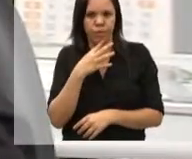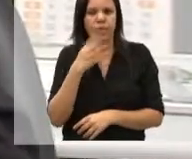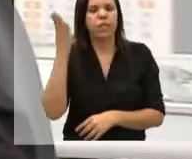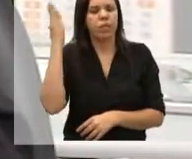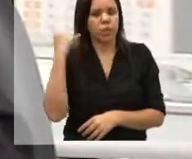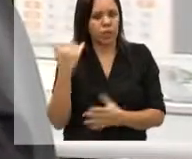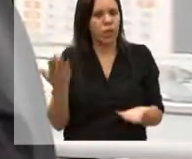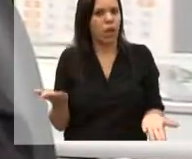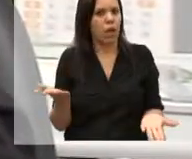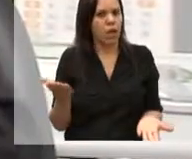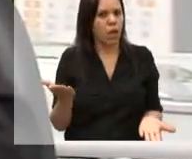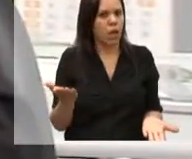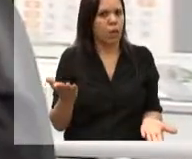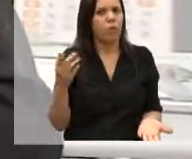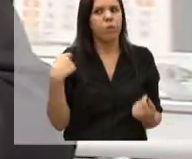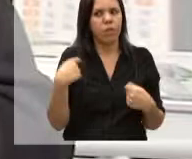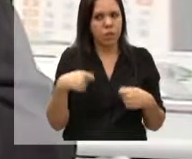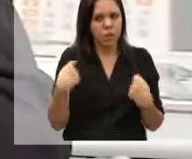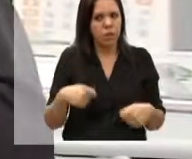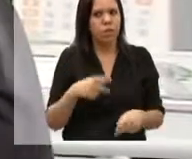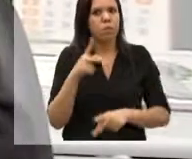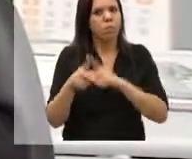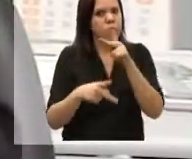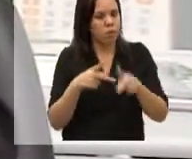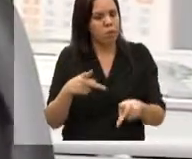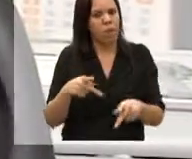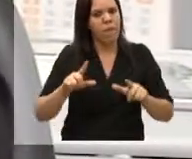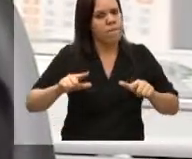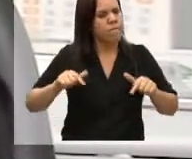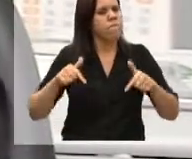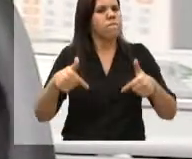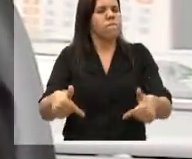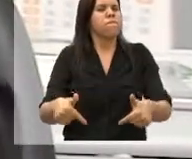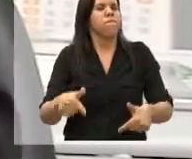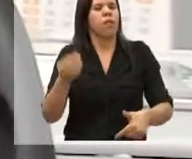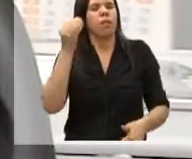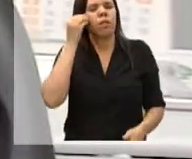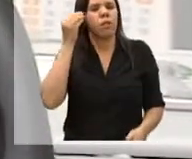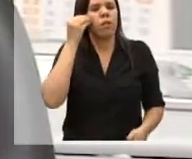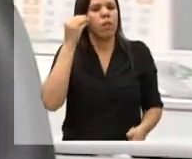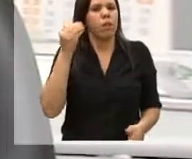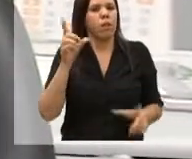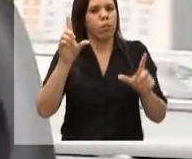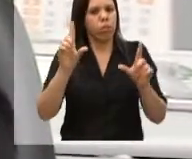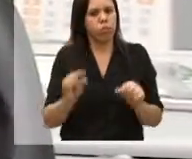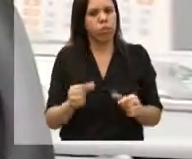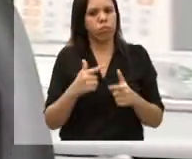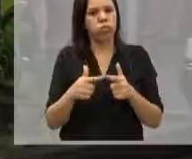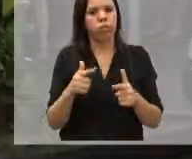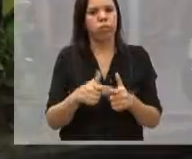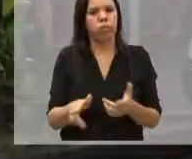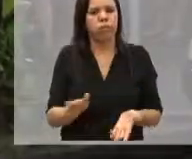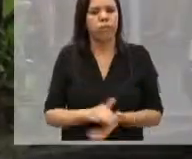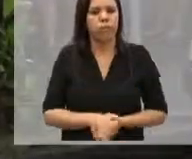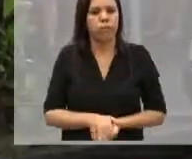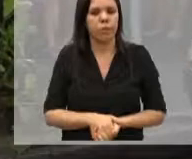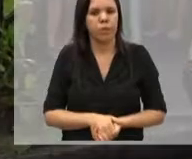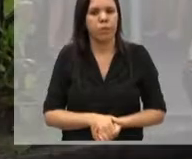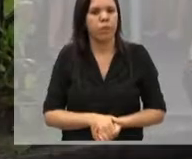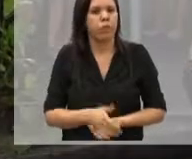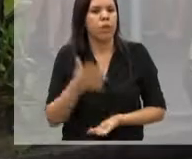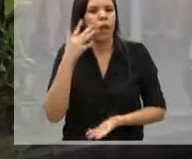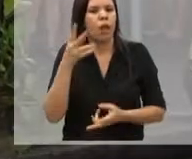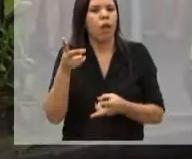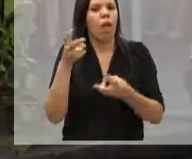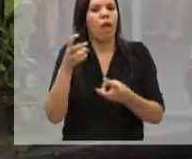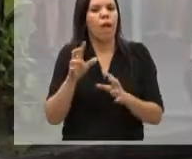conhecem. O que nós estamos precisando é de pessoas que vão agir para tentar pelo menos amenizar isso. Você veja a farmácia de